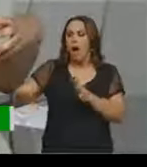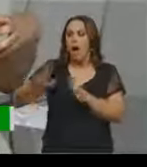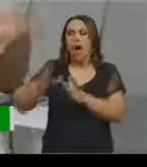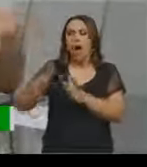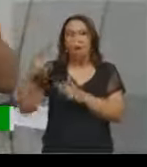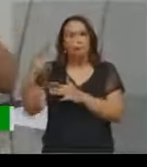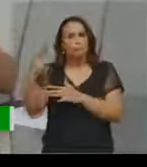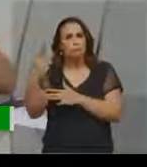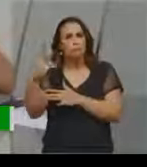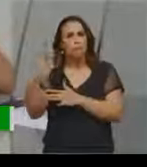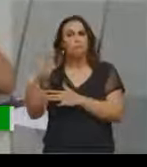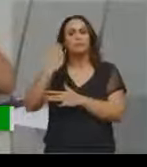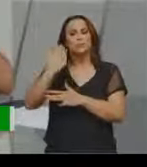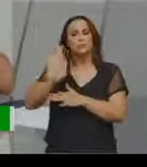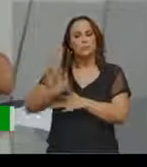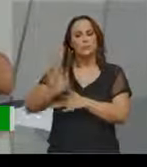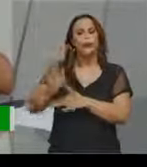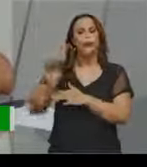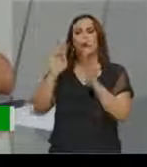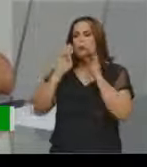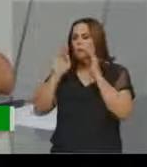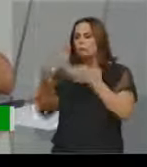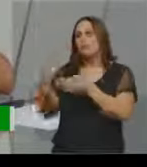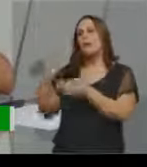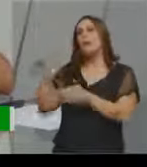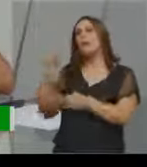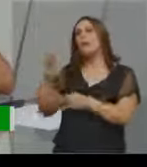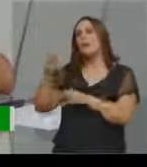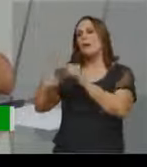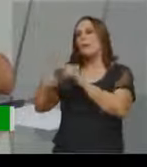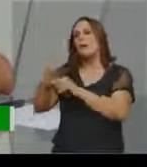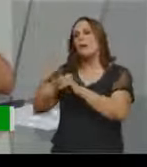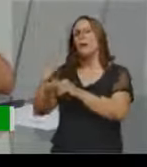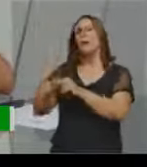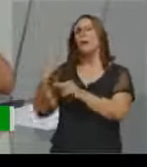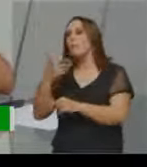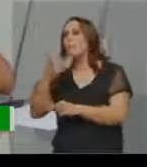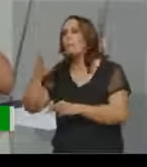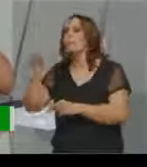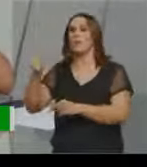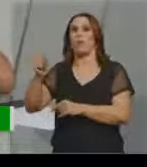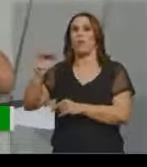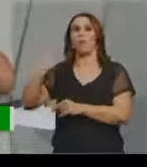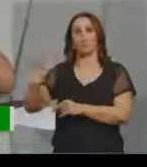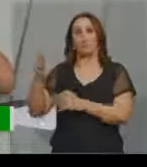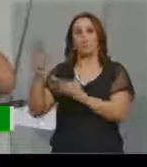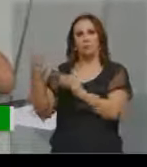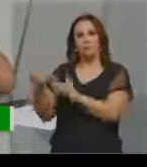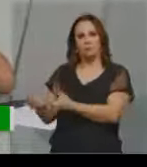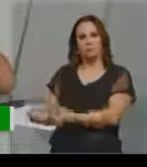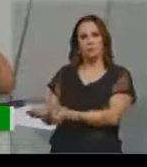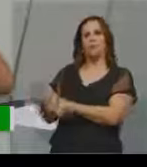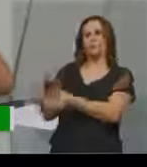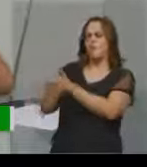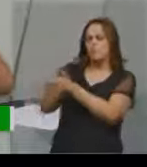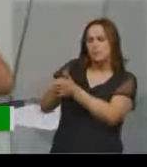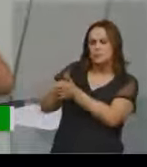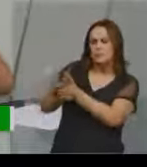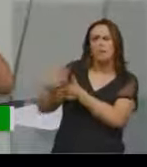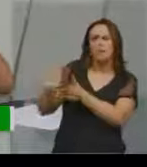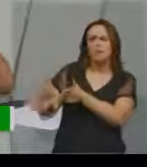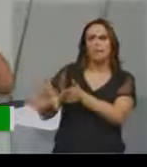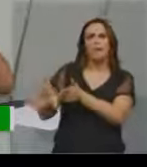igual o Bruno falou, utilizar aqueles que têm menores danos, aqueles que já são aprovados pela Anvisa, aqueles que já têm um estudo referente